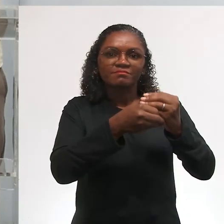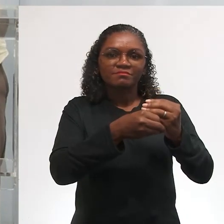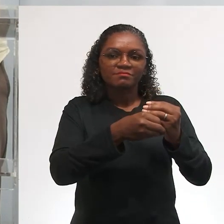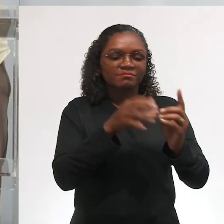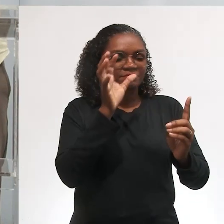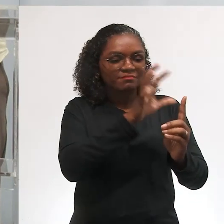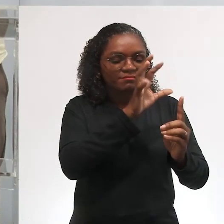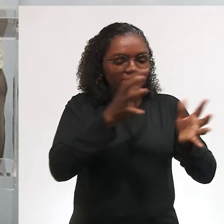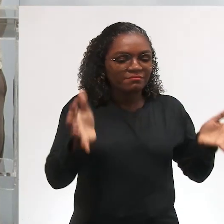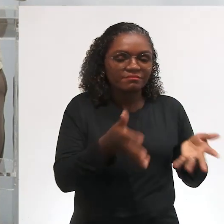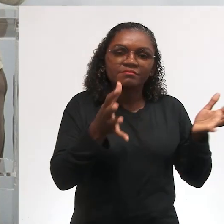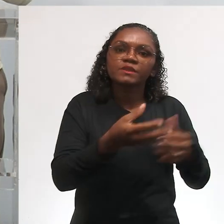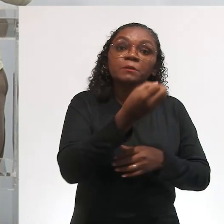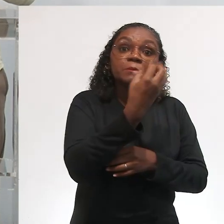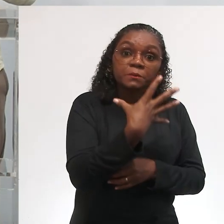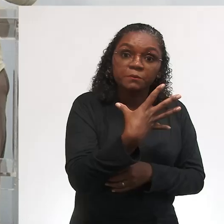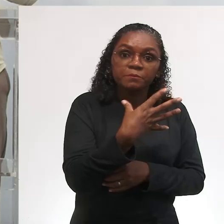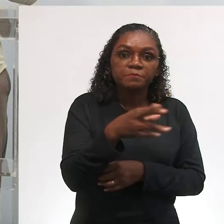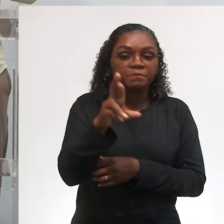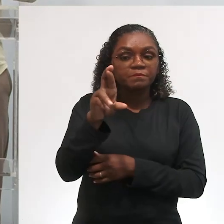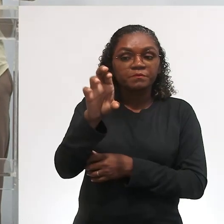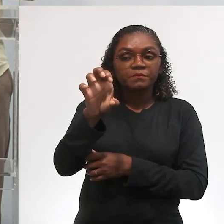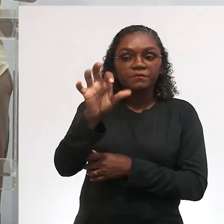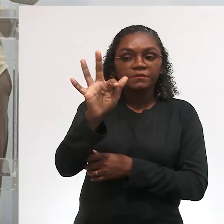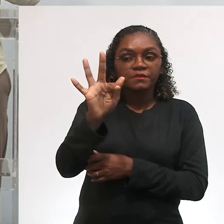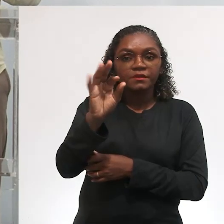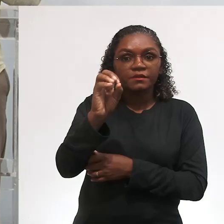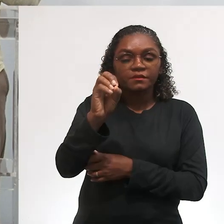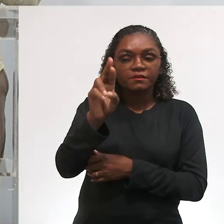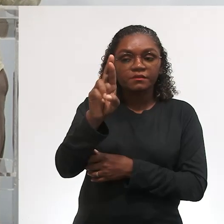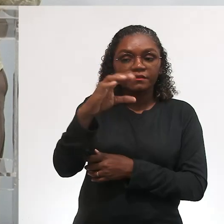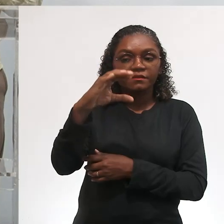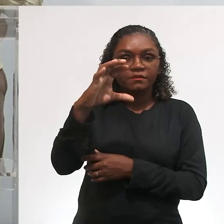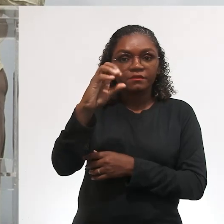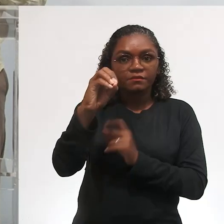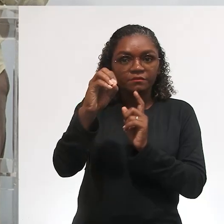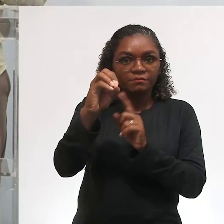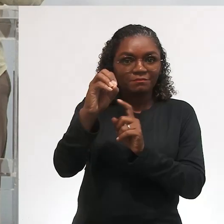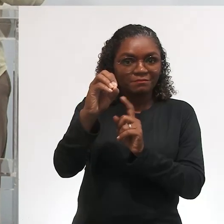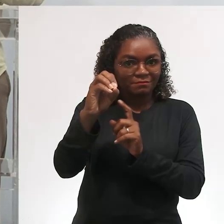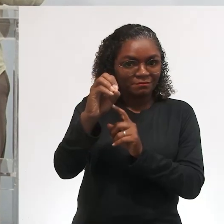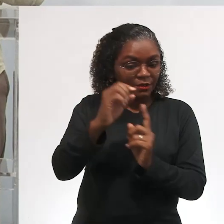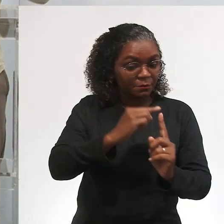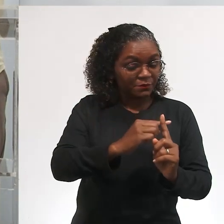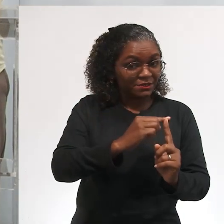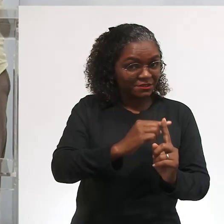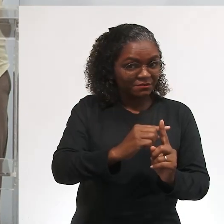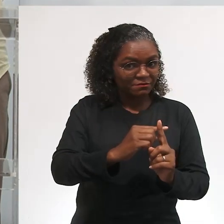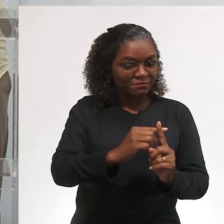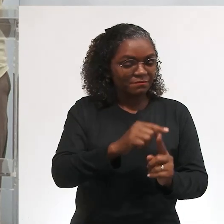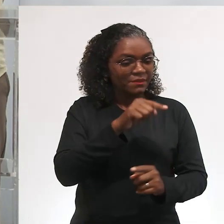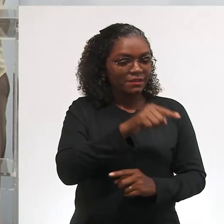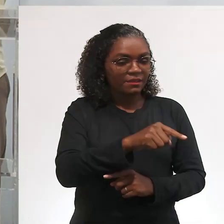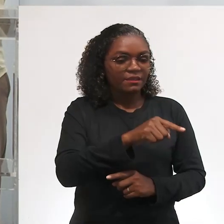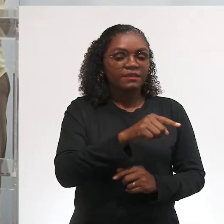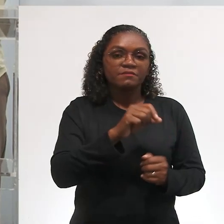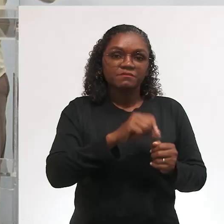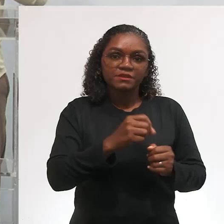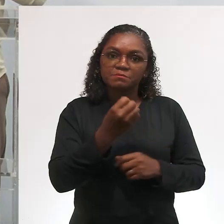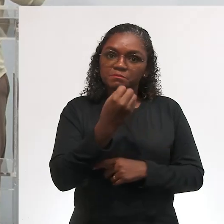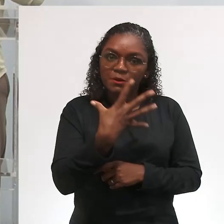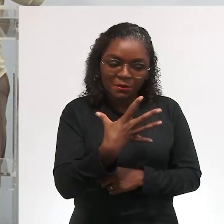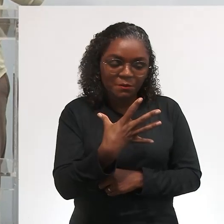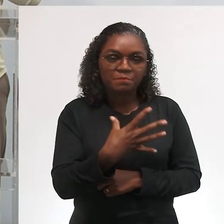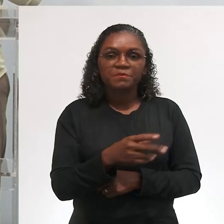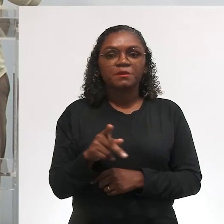reforço, adicionar. Então, um comportamento que seja agradável. O professor elogia, o